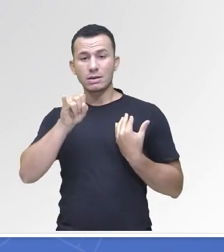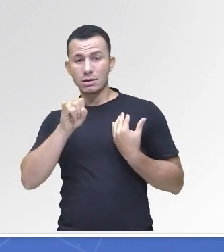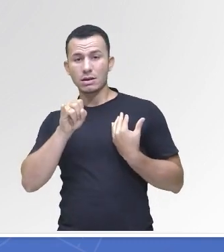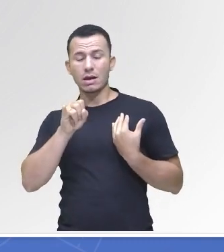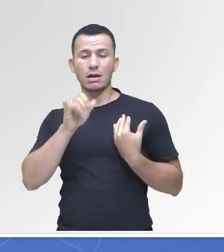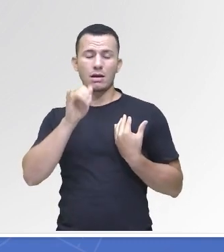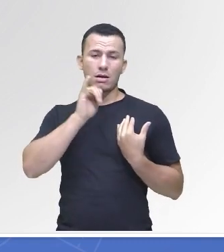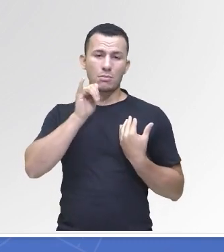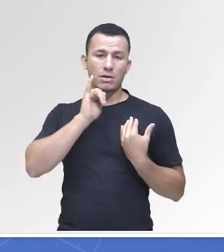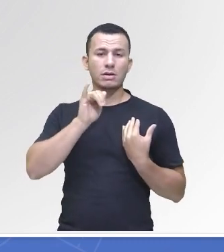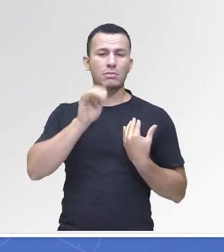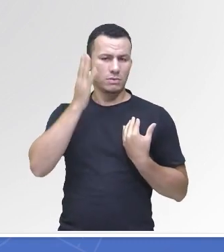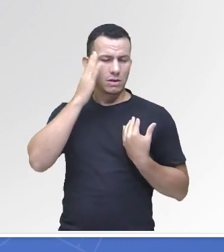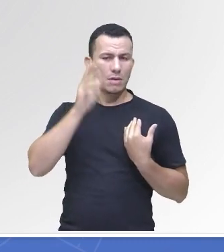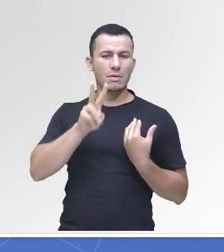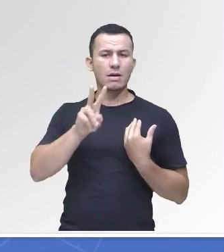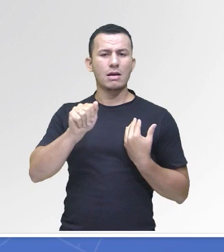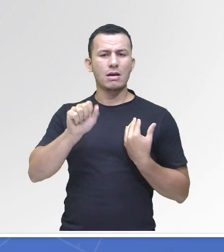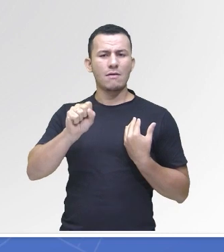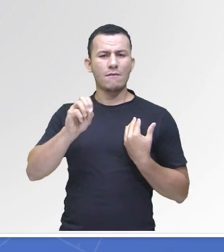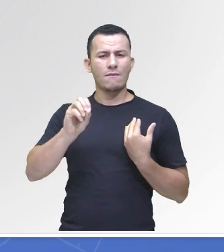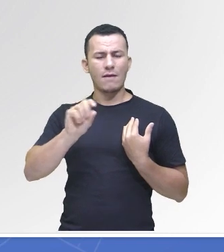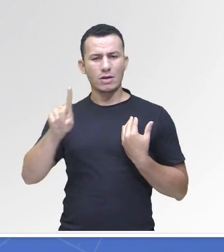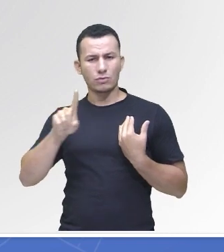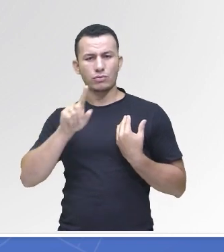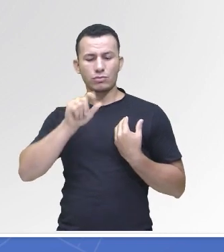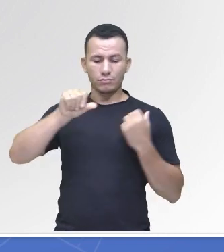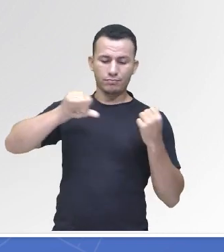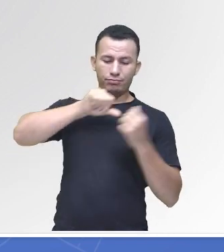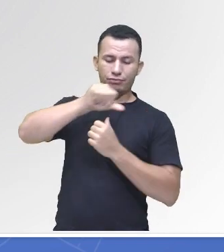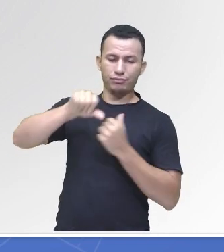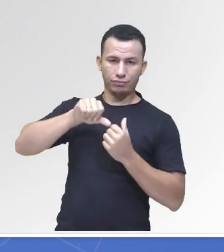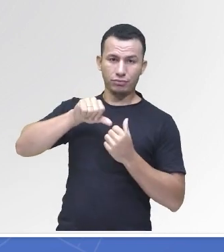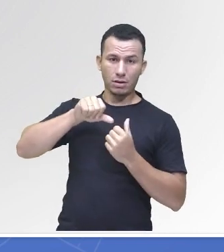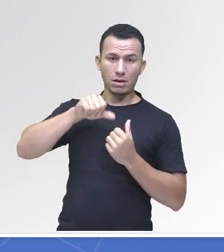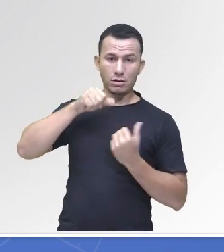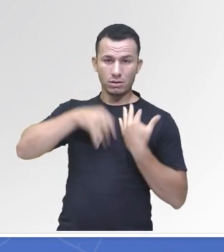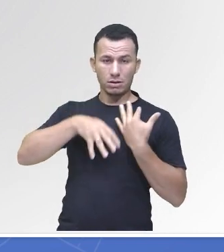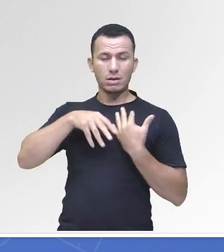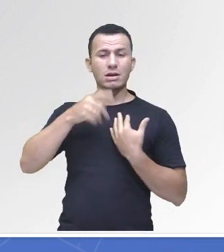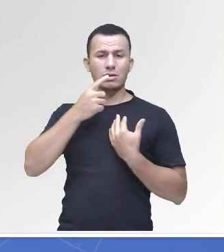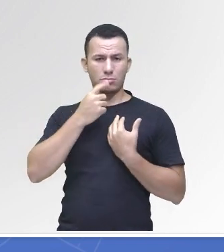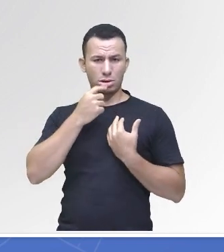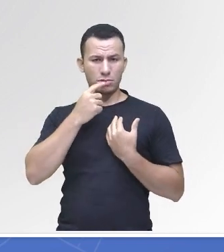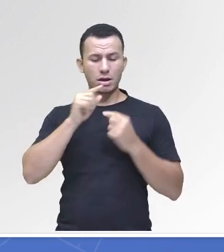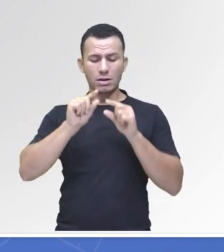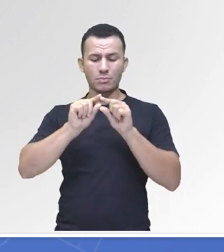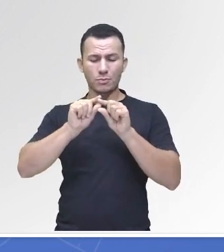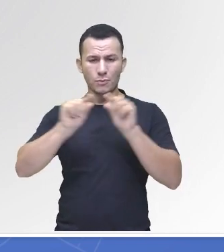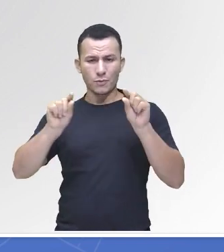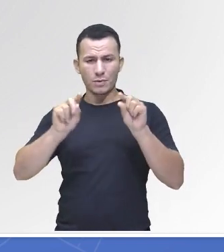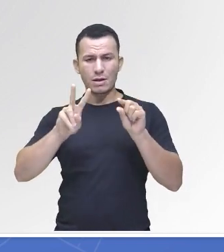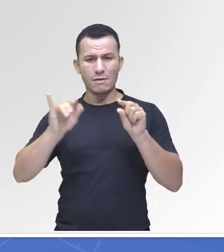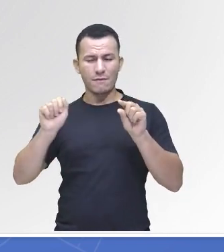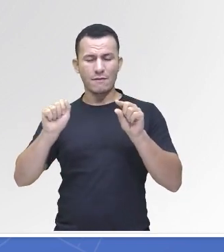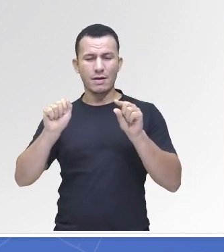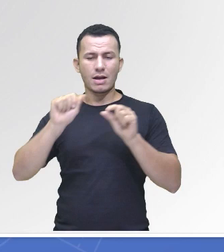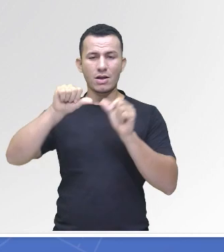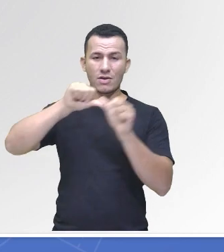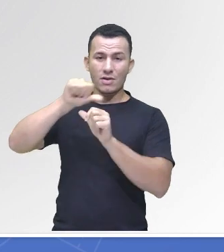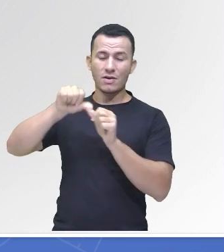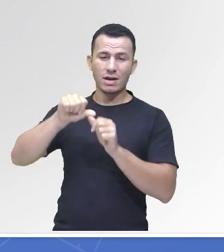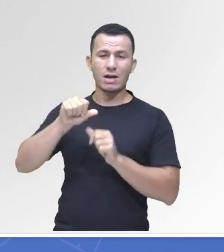definidas como vasos que transportassem sangue oxigenado e as veias, vasos que transportassem o